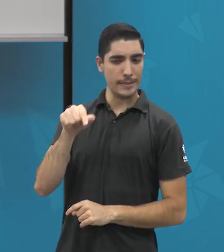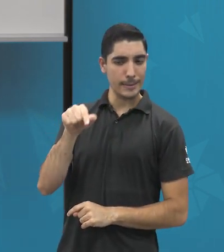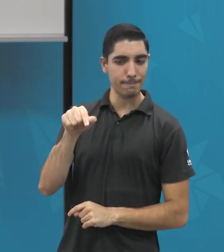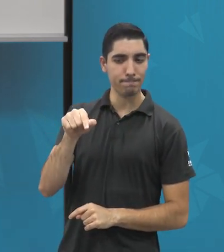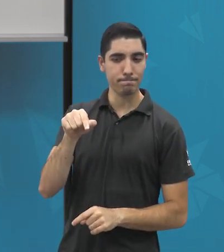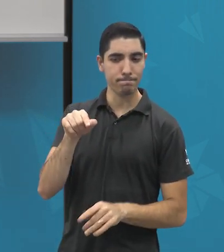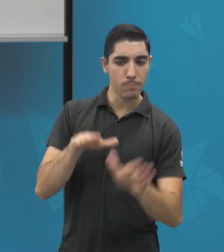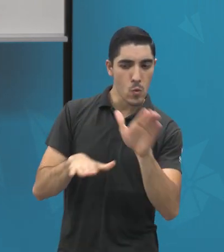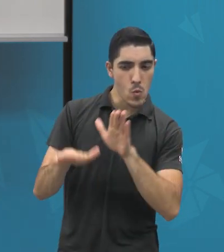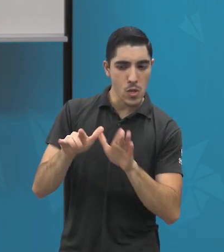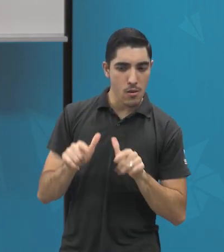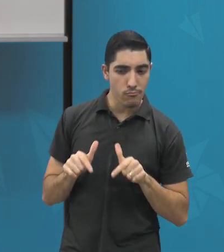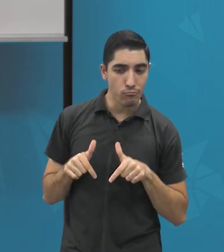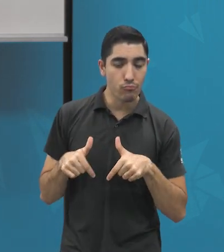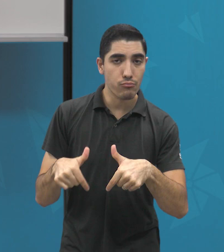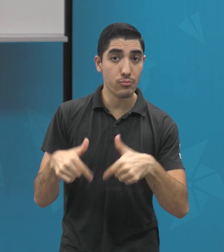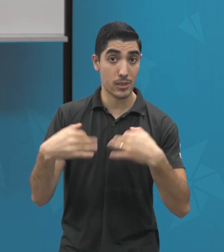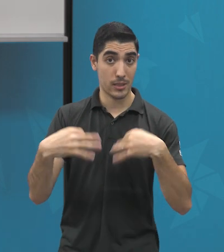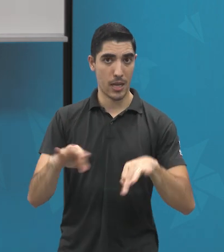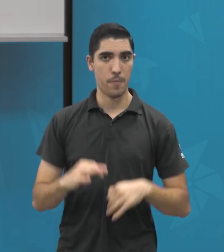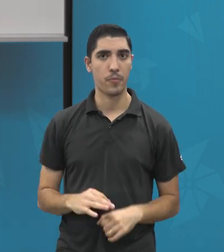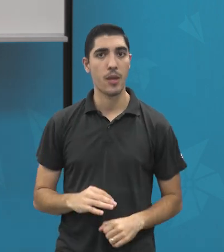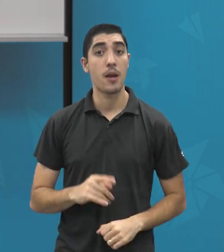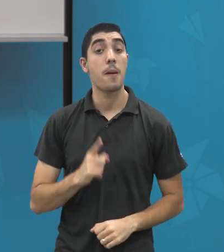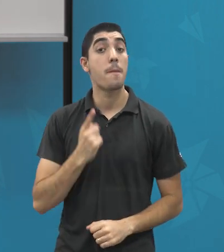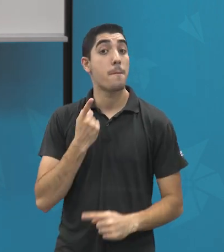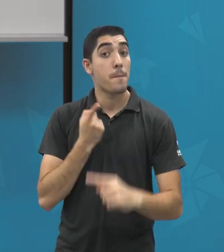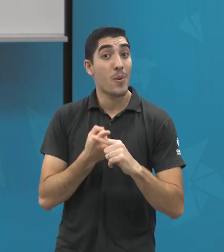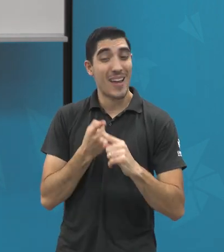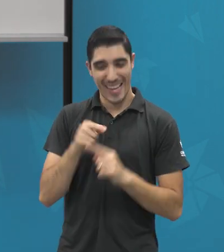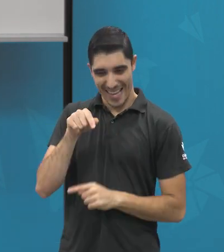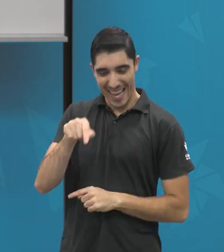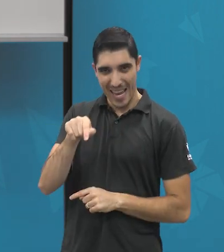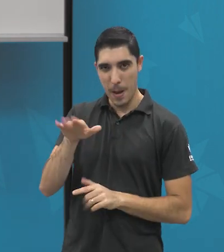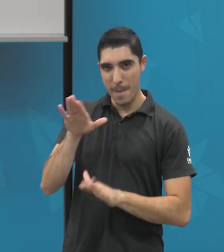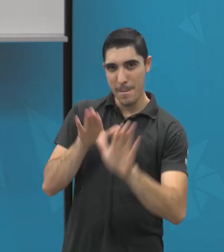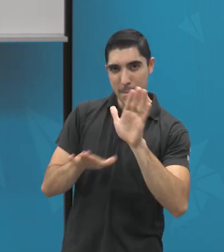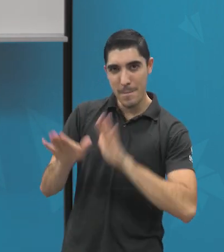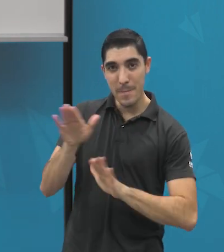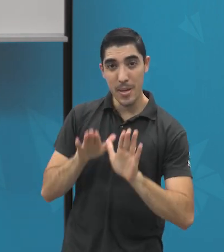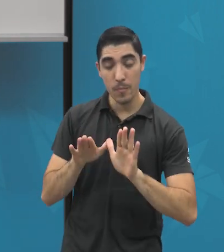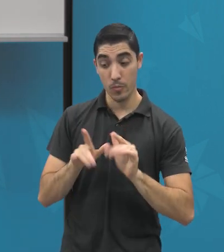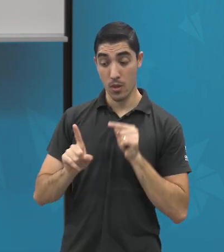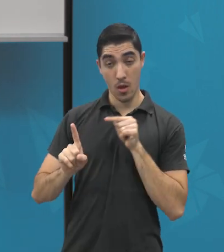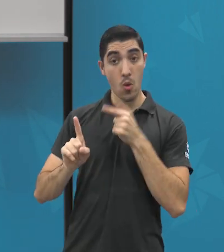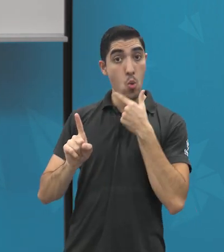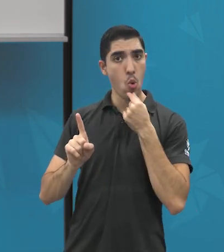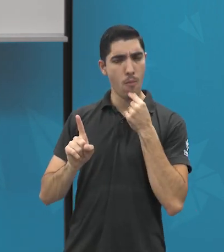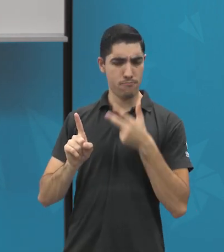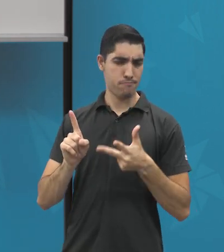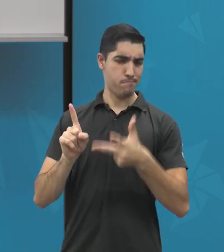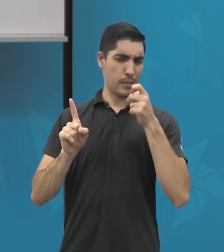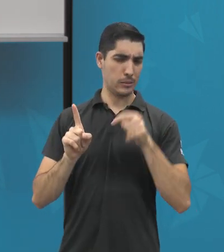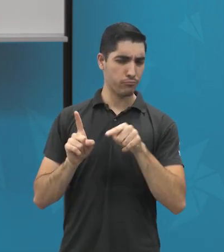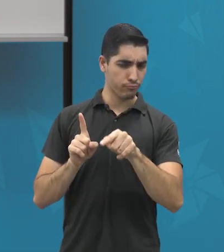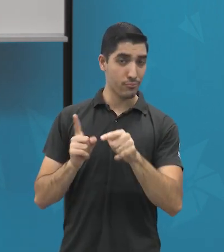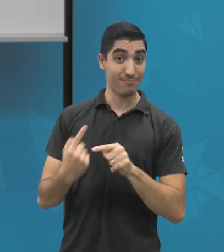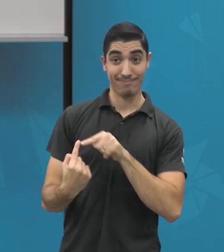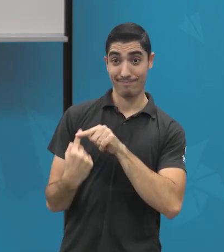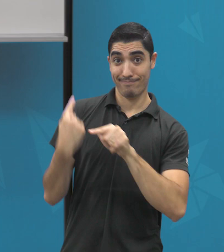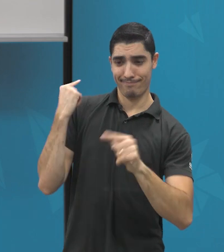vão perceber que são alguns perigos que ele notava no mundo na época em que ele